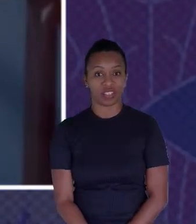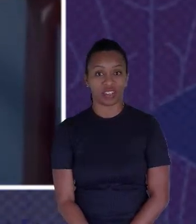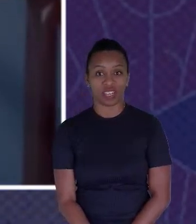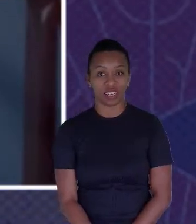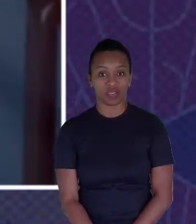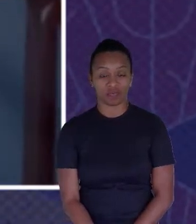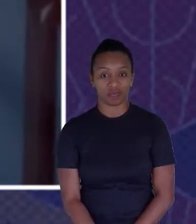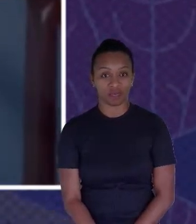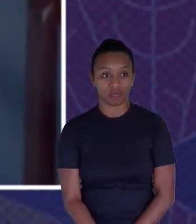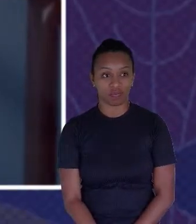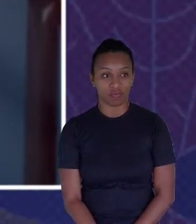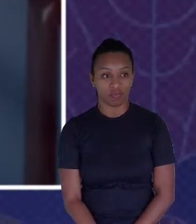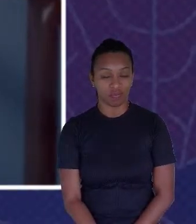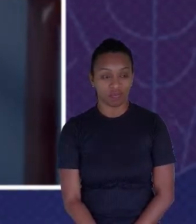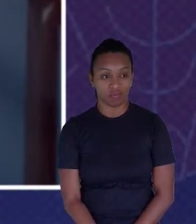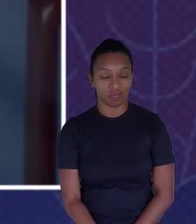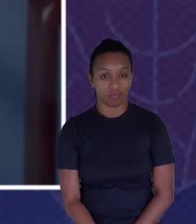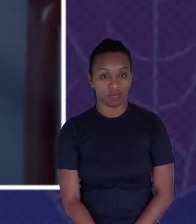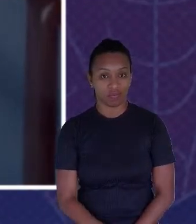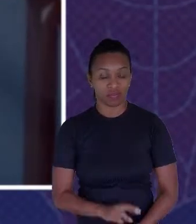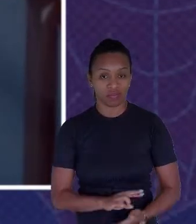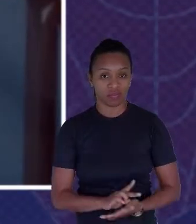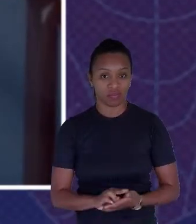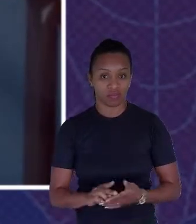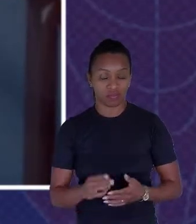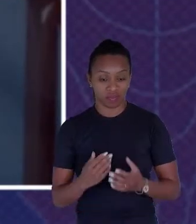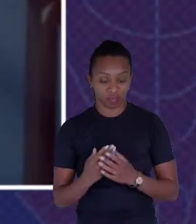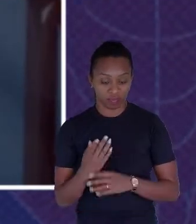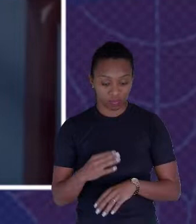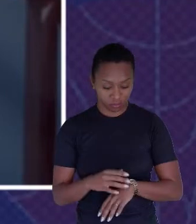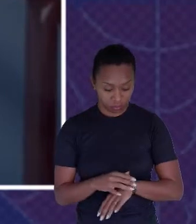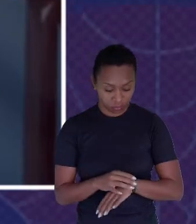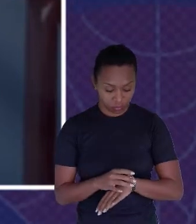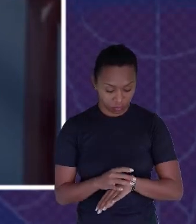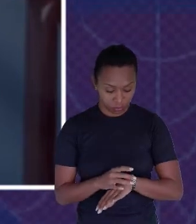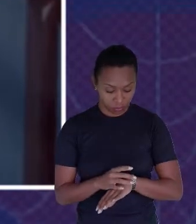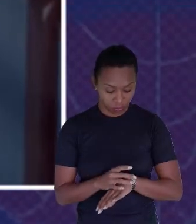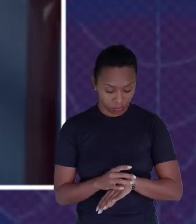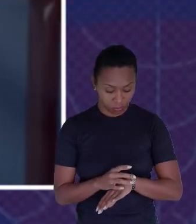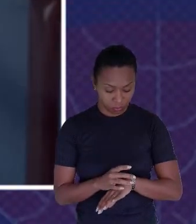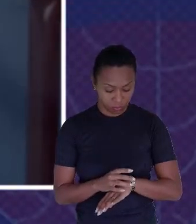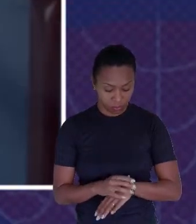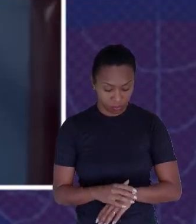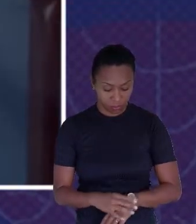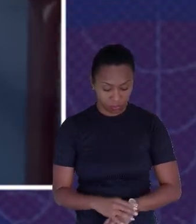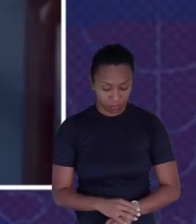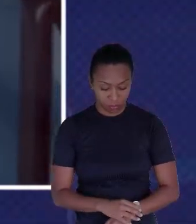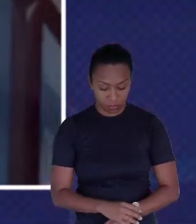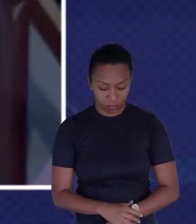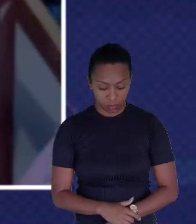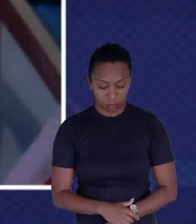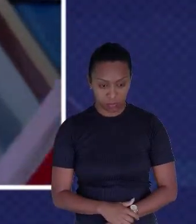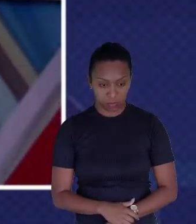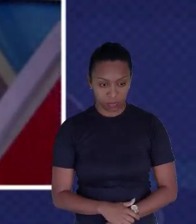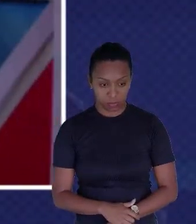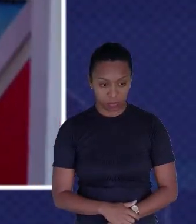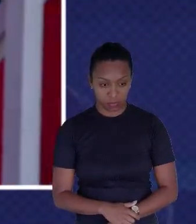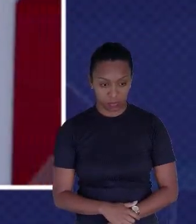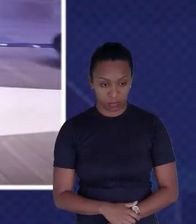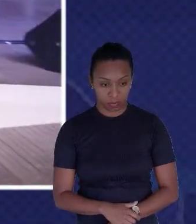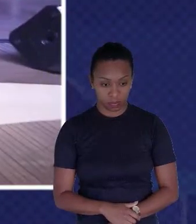Fantástico que foi feito por várias mãos e várias mentes que a nossa agenda de futuros é